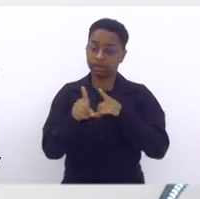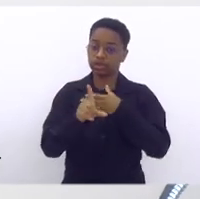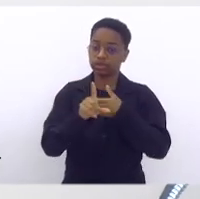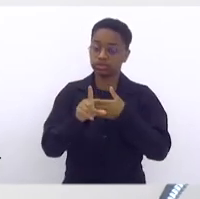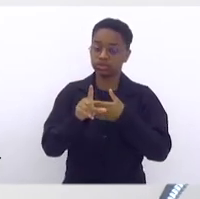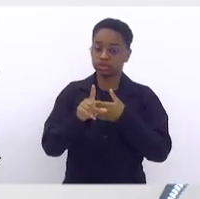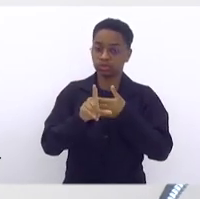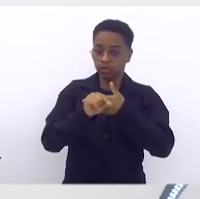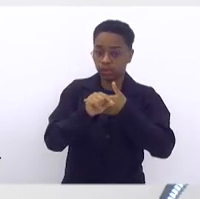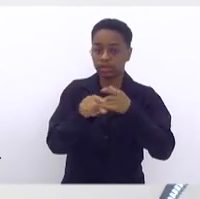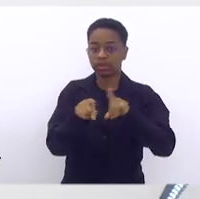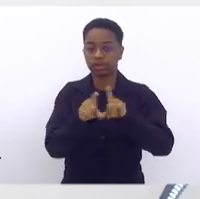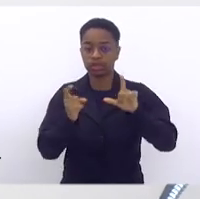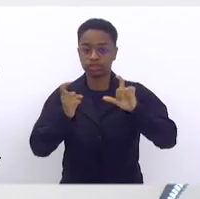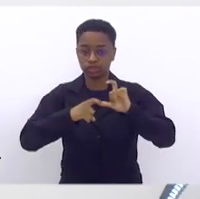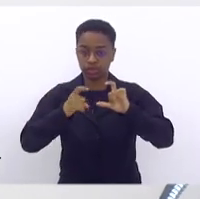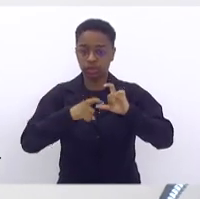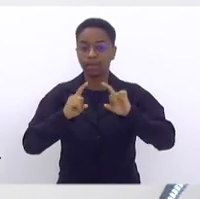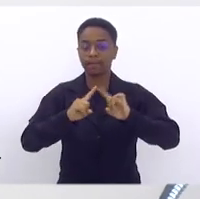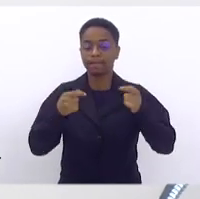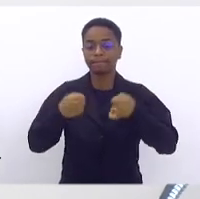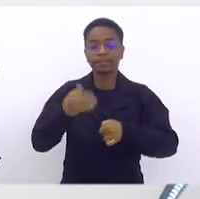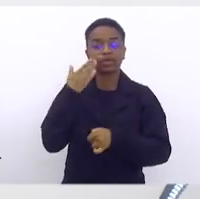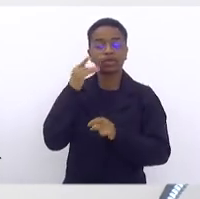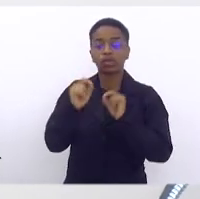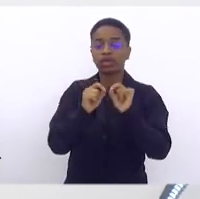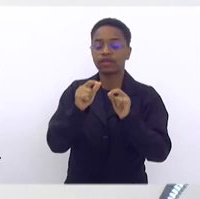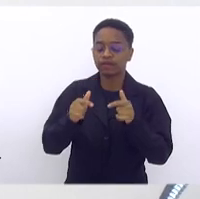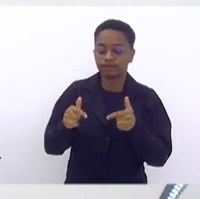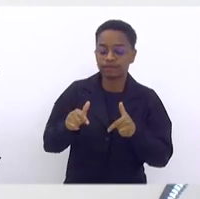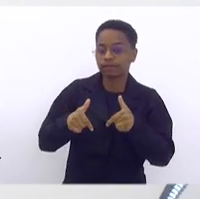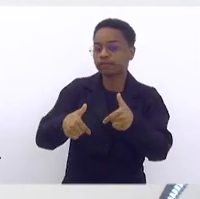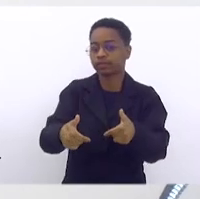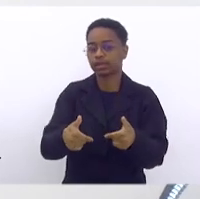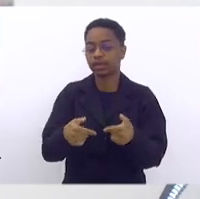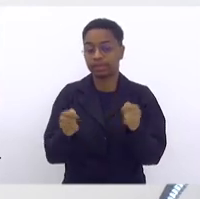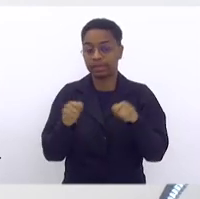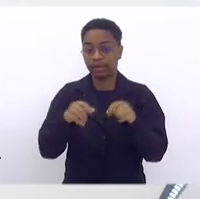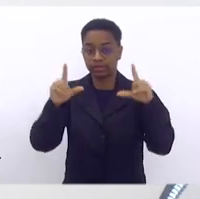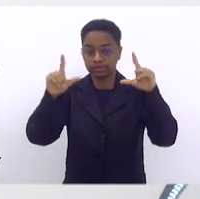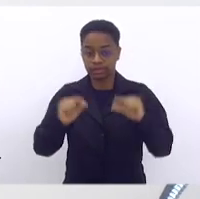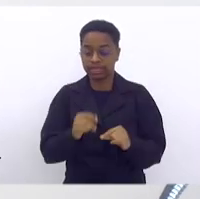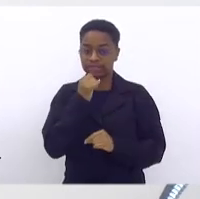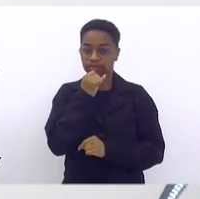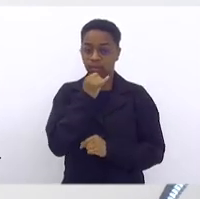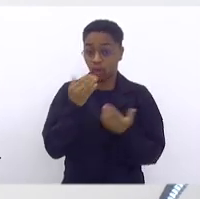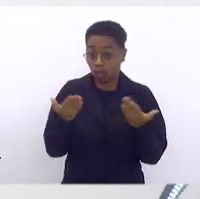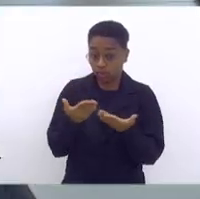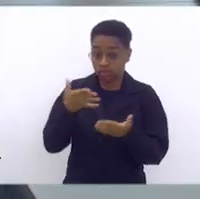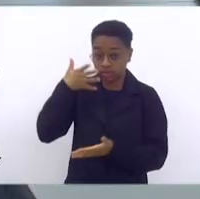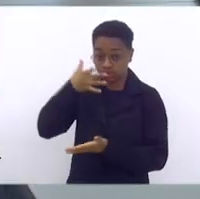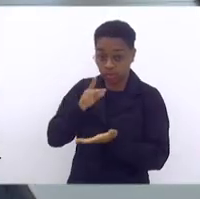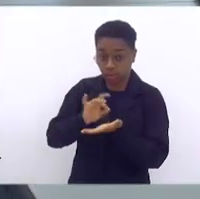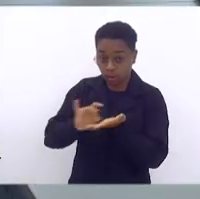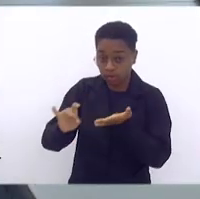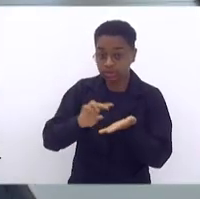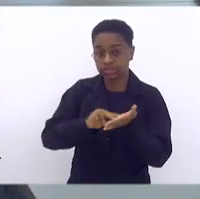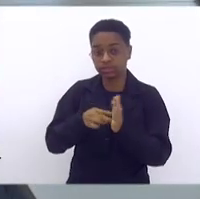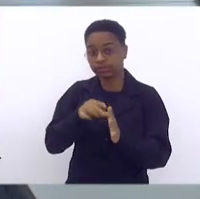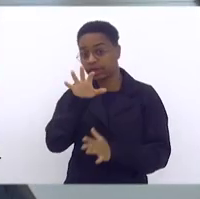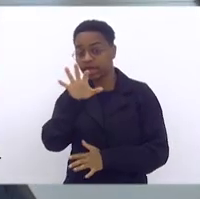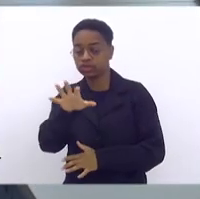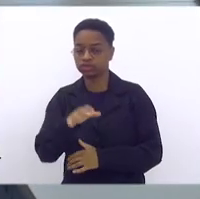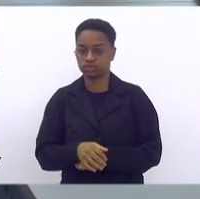queria saber o que a gente pode fazer para poder amenizar, organizar. Ó, a partir de hoje, o discurso de ódio é isso. E a gente encaminha para